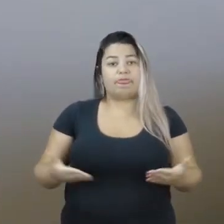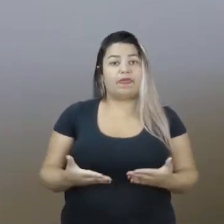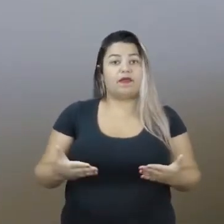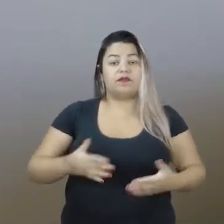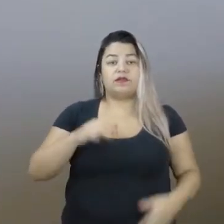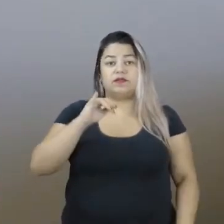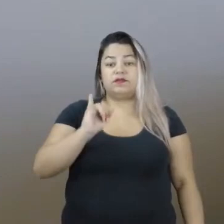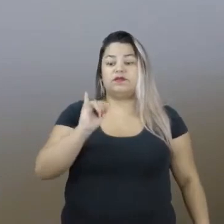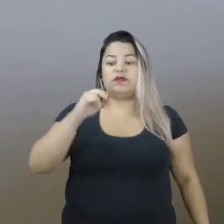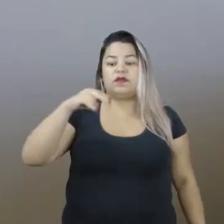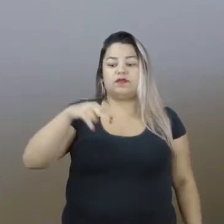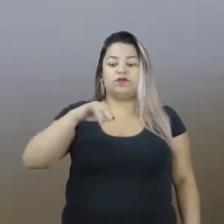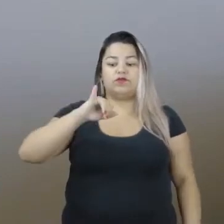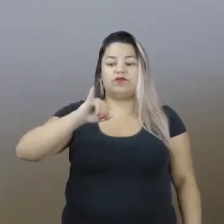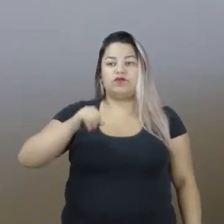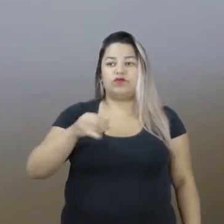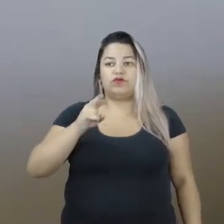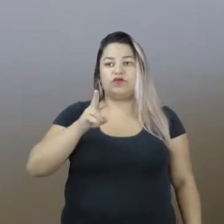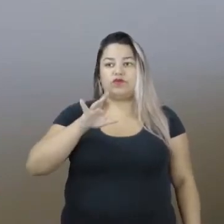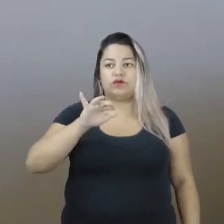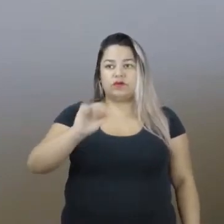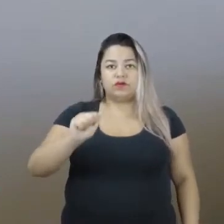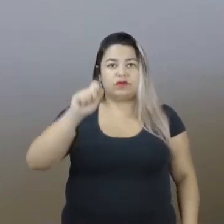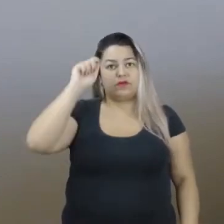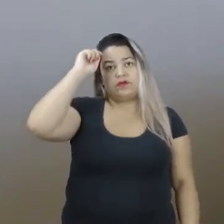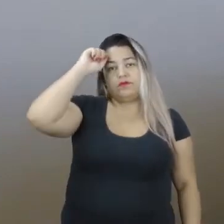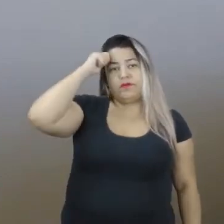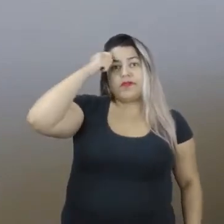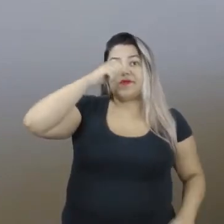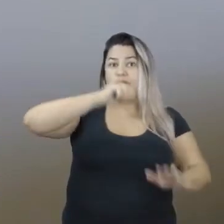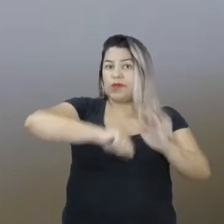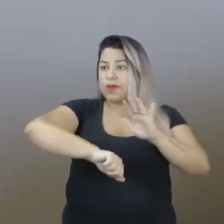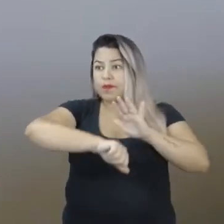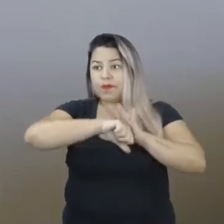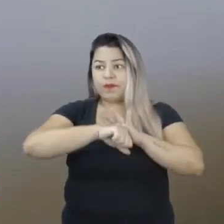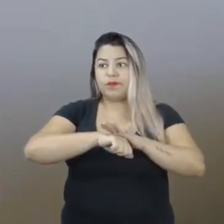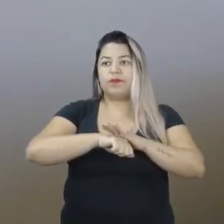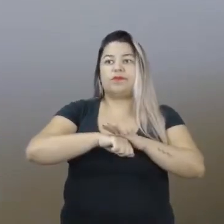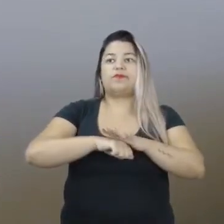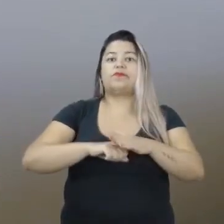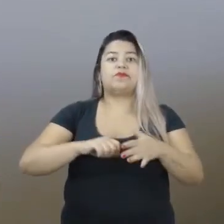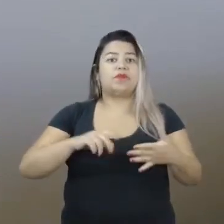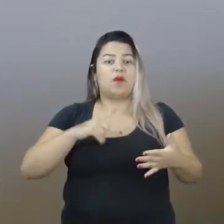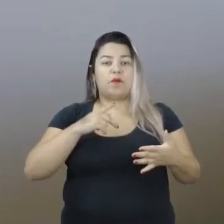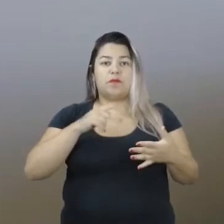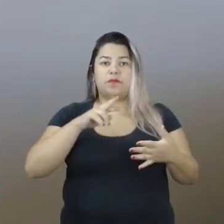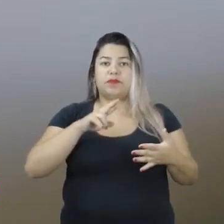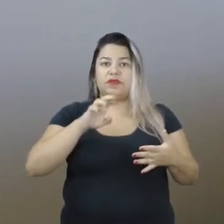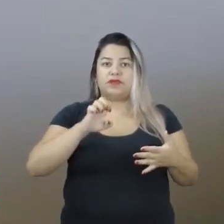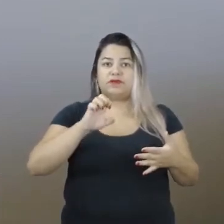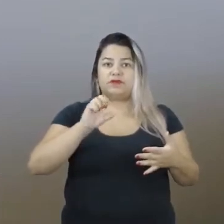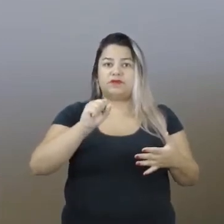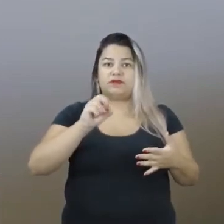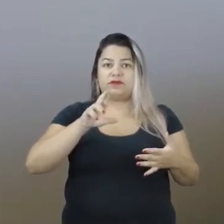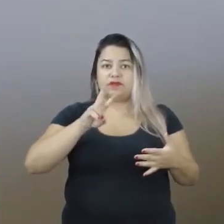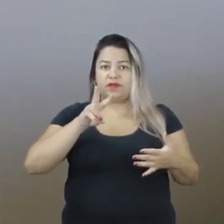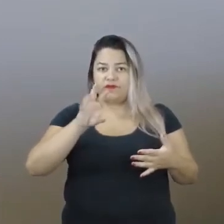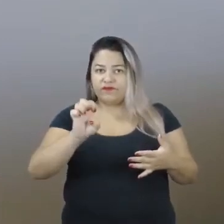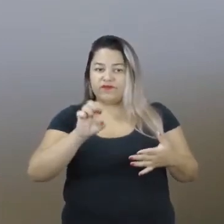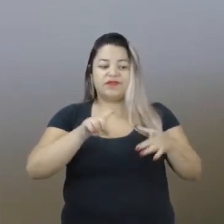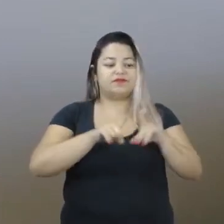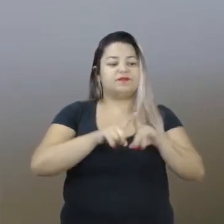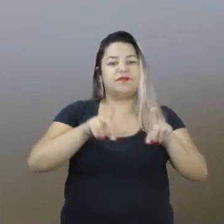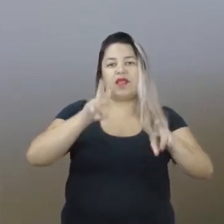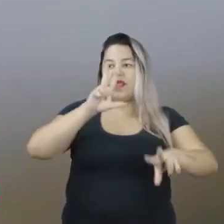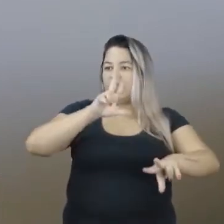racial, a injúria é considerado crime de racismo, não prescreve e é cadeia. Então não dá mais